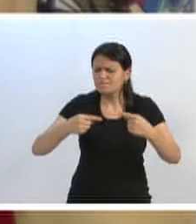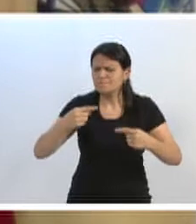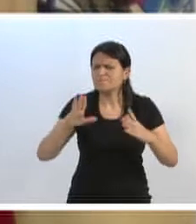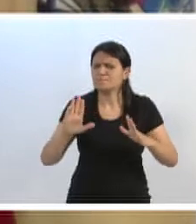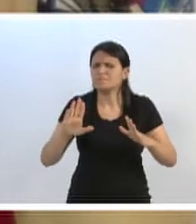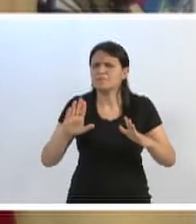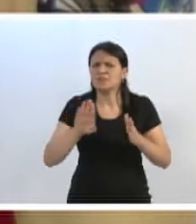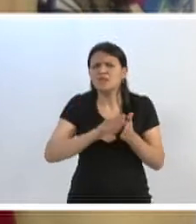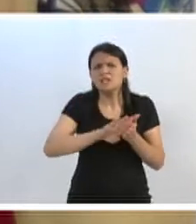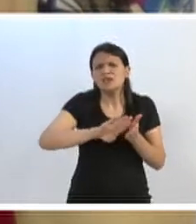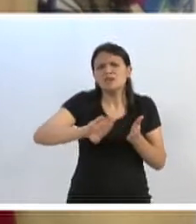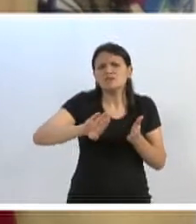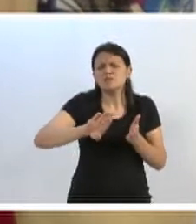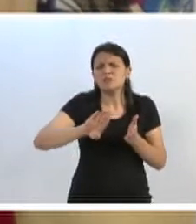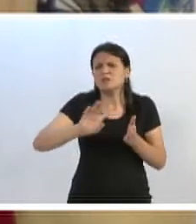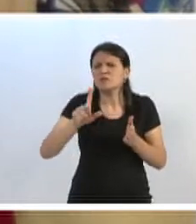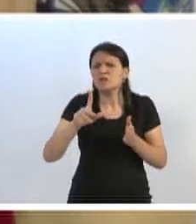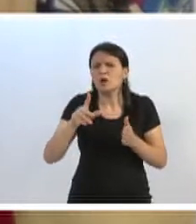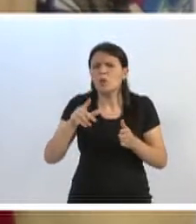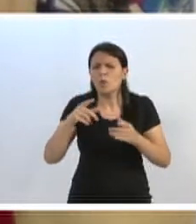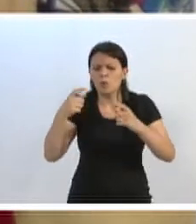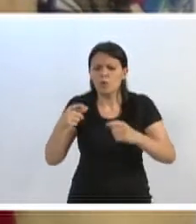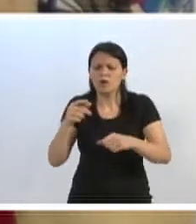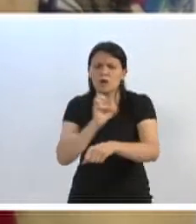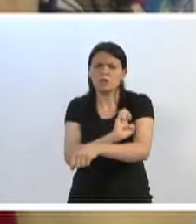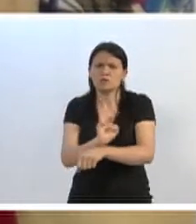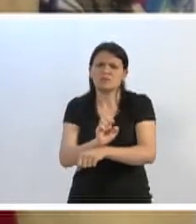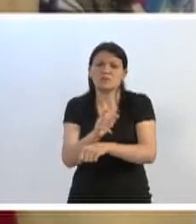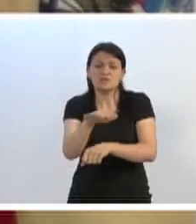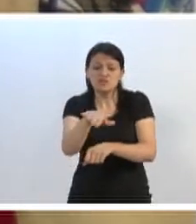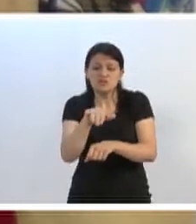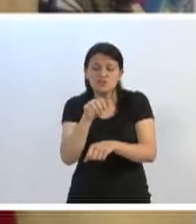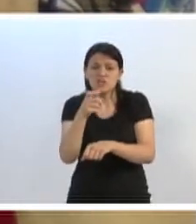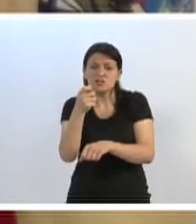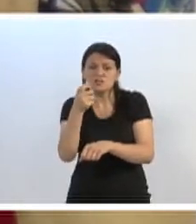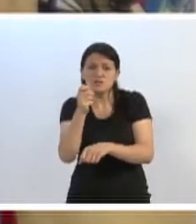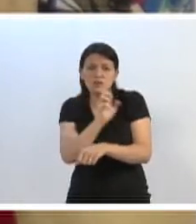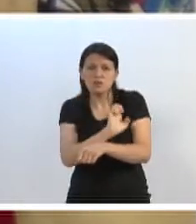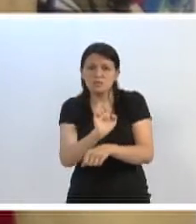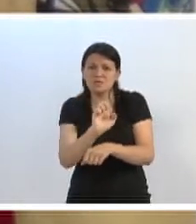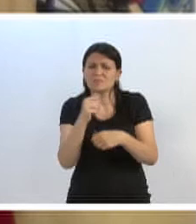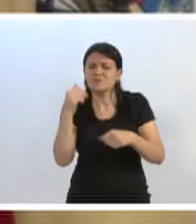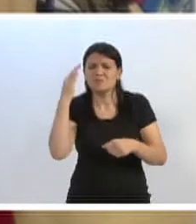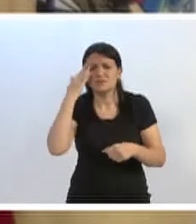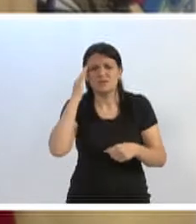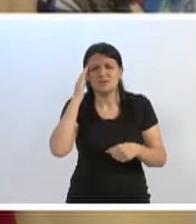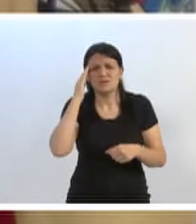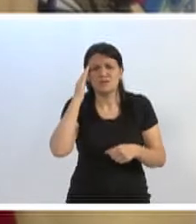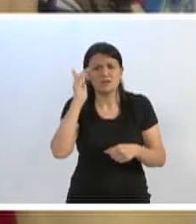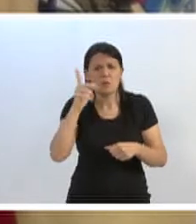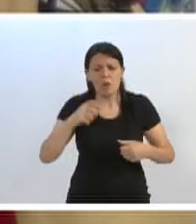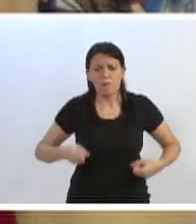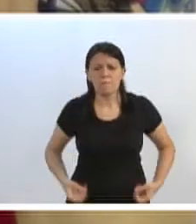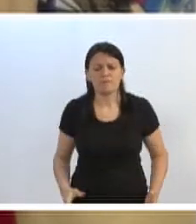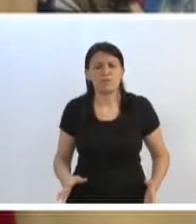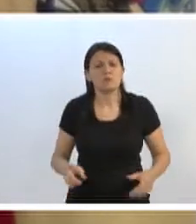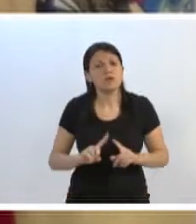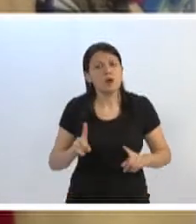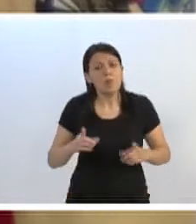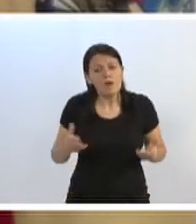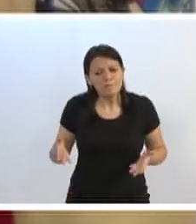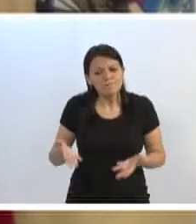que ser retiradas no lugar da educação. Porque tirar dinheiro da educação, a gente tem que entender que a educação não é gasto, que a educação é investimento,